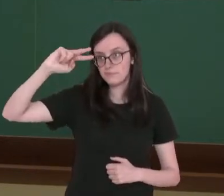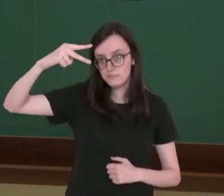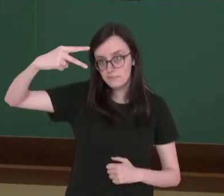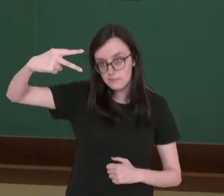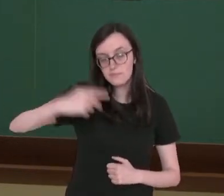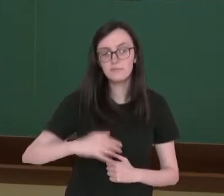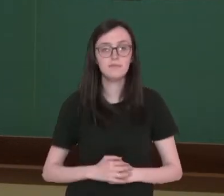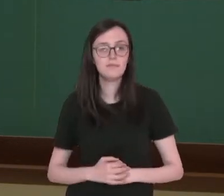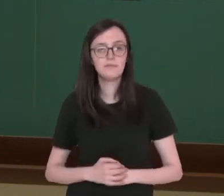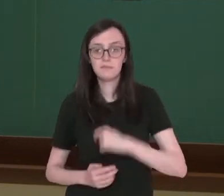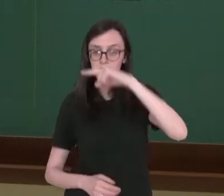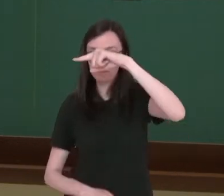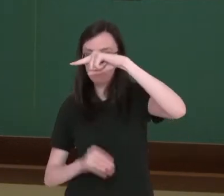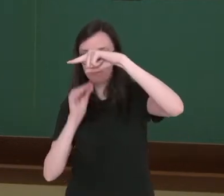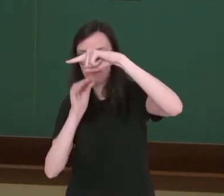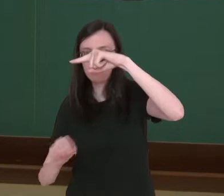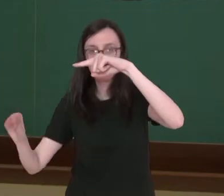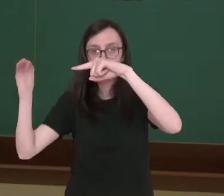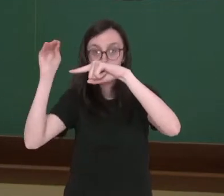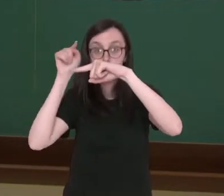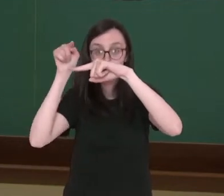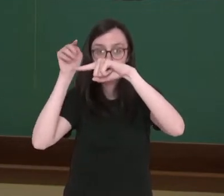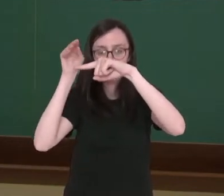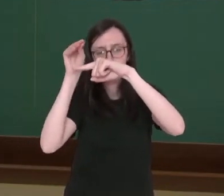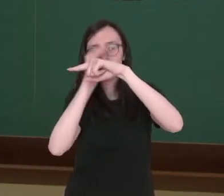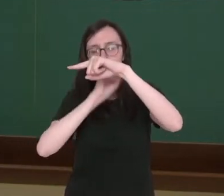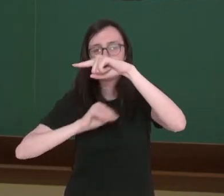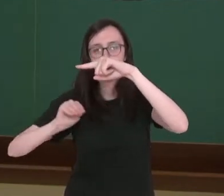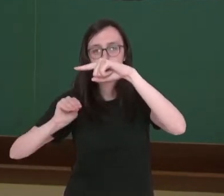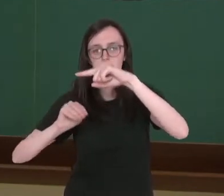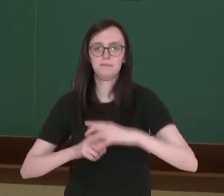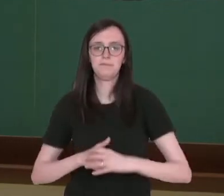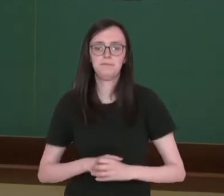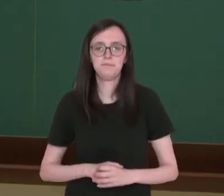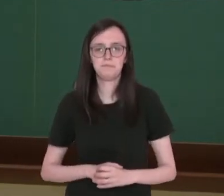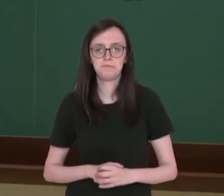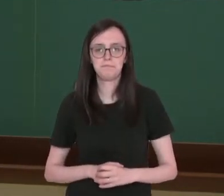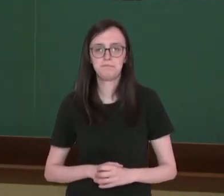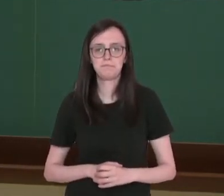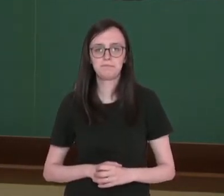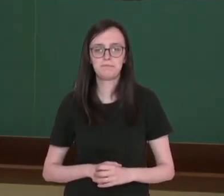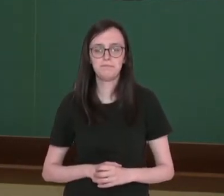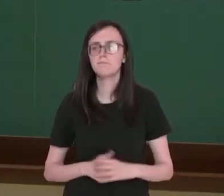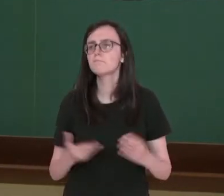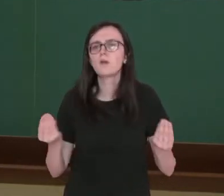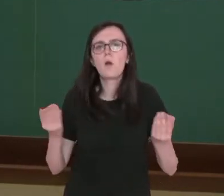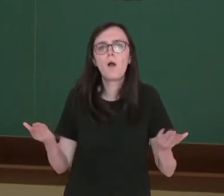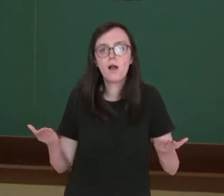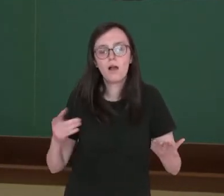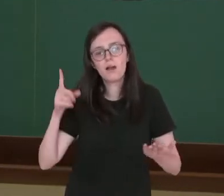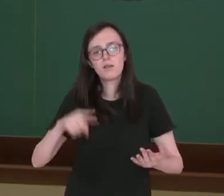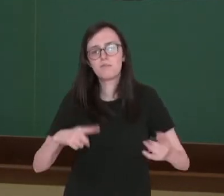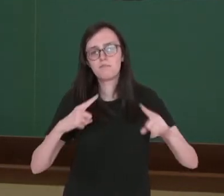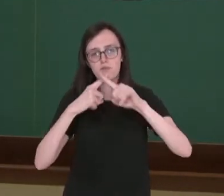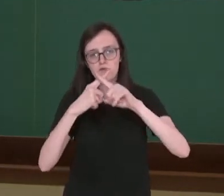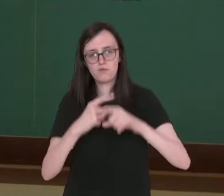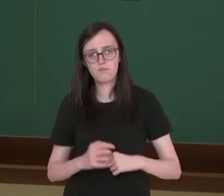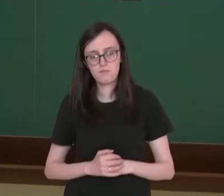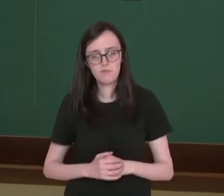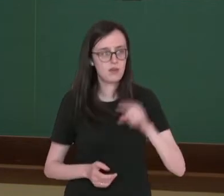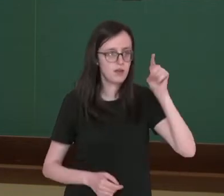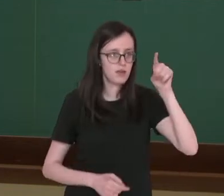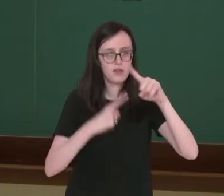está como denominador vira numerador, o que está numerador vira denominador. E agora eu faço a multiplicação, numerador